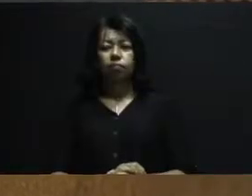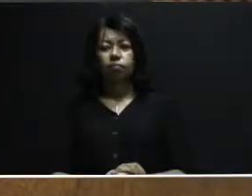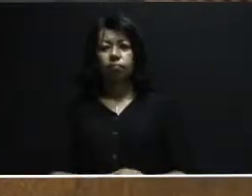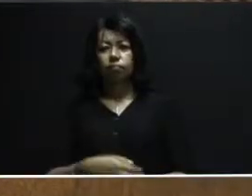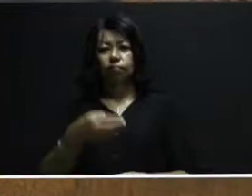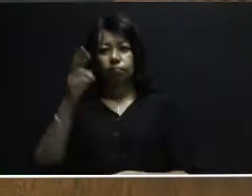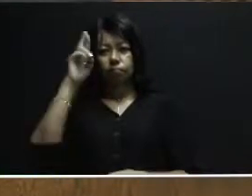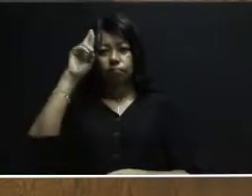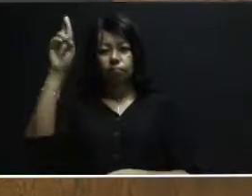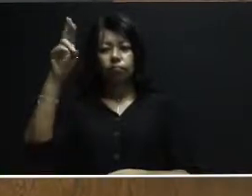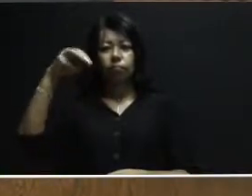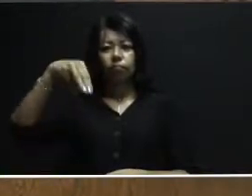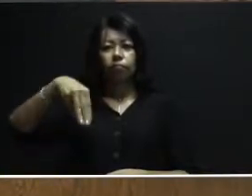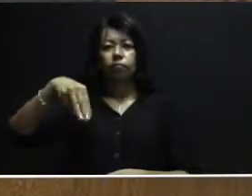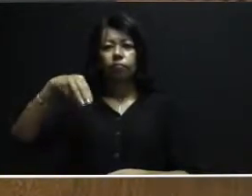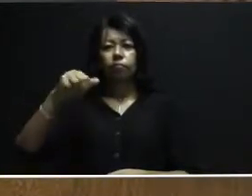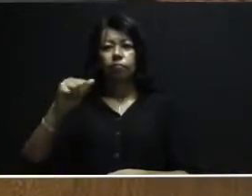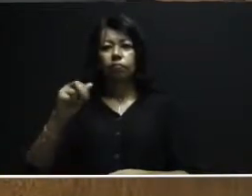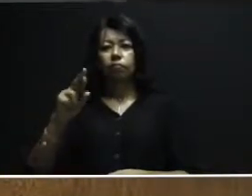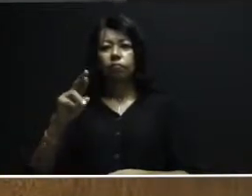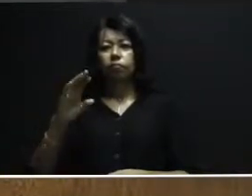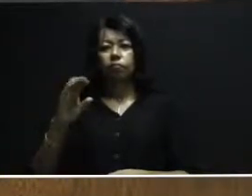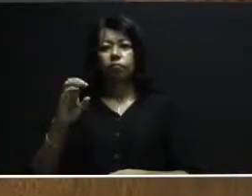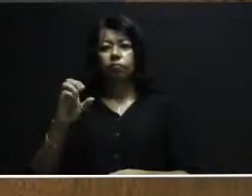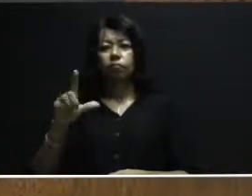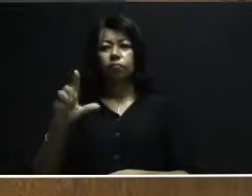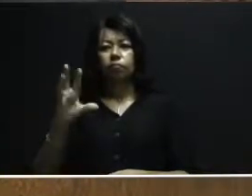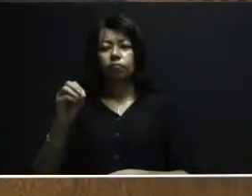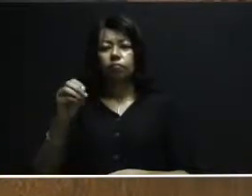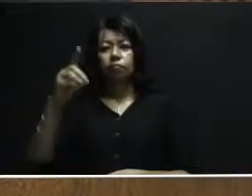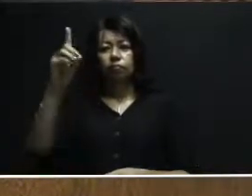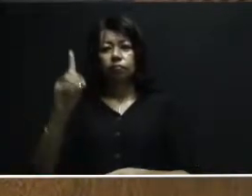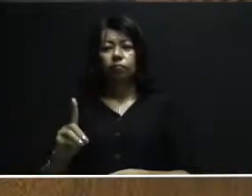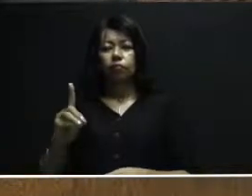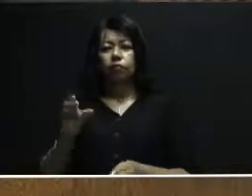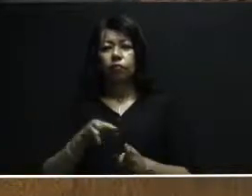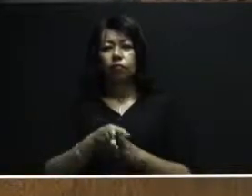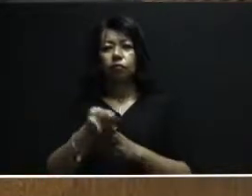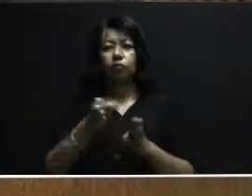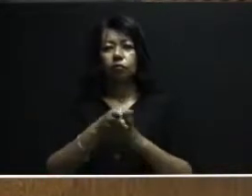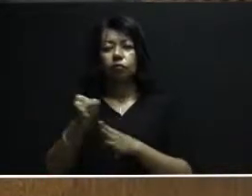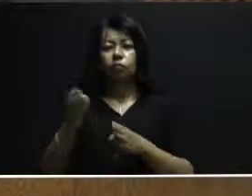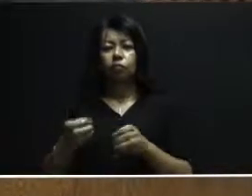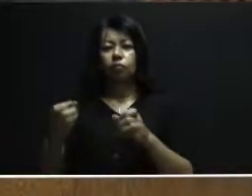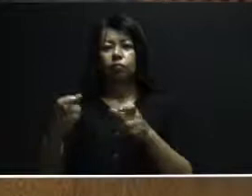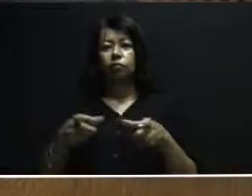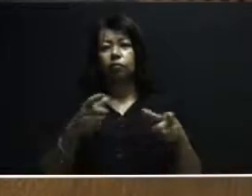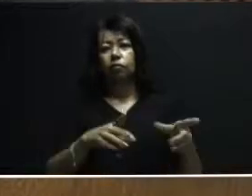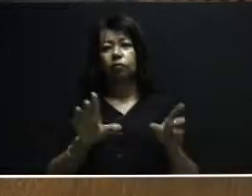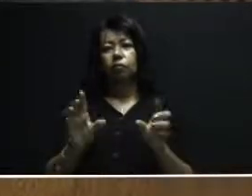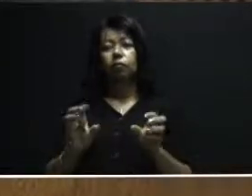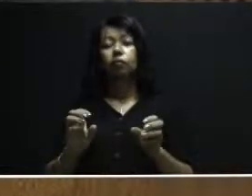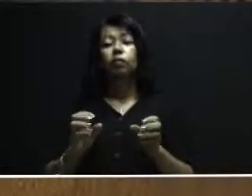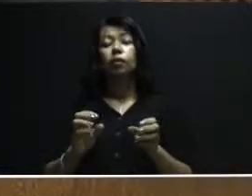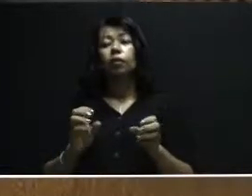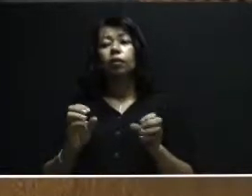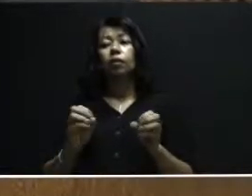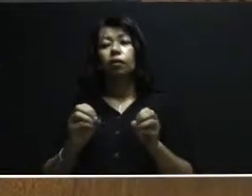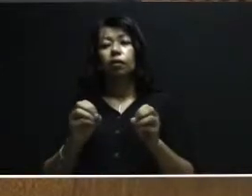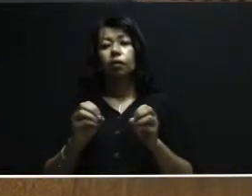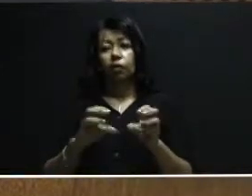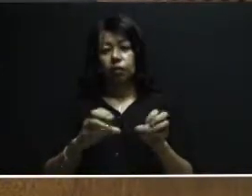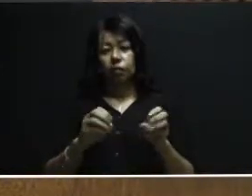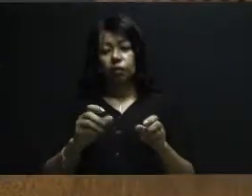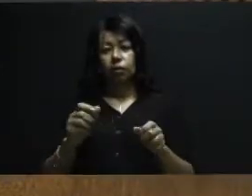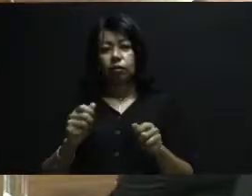Excelentíssimo senhor Marcelo Cassati, digníssimo diretor do Conselho Regional de Educação Física do Estado de